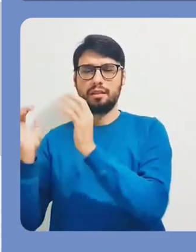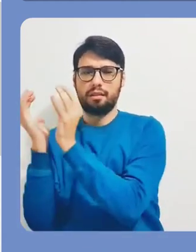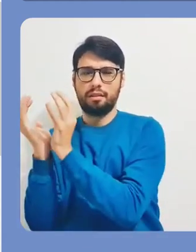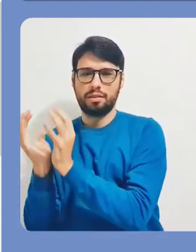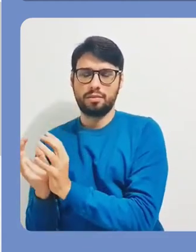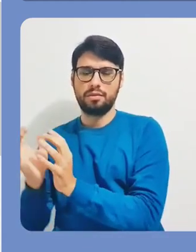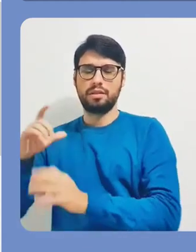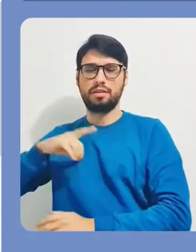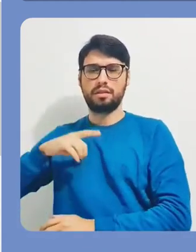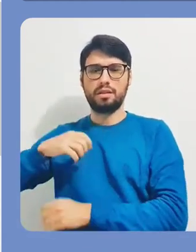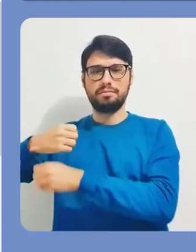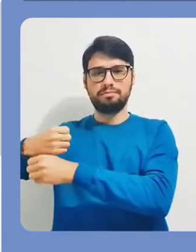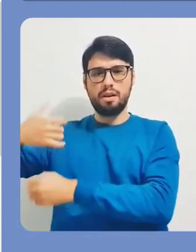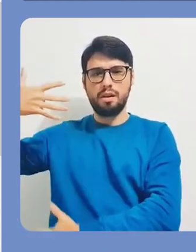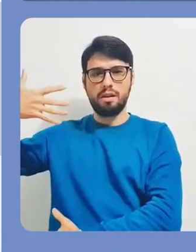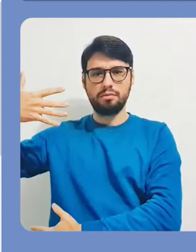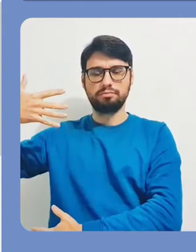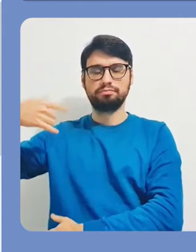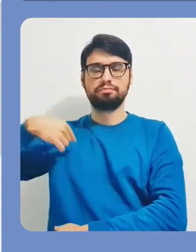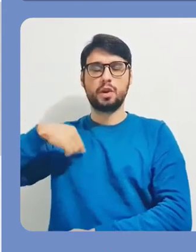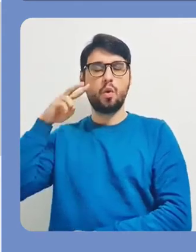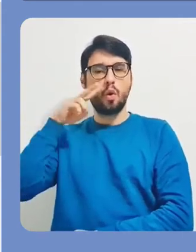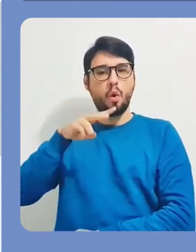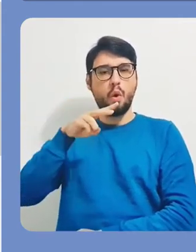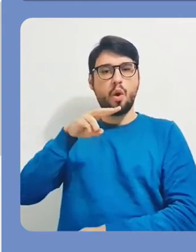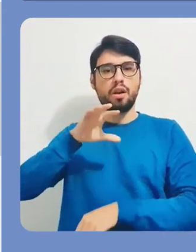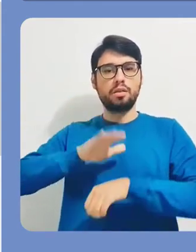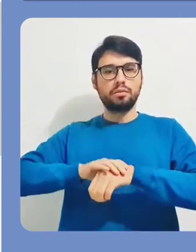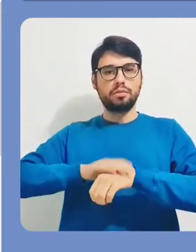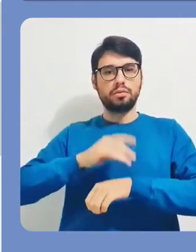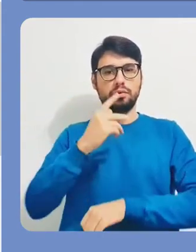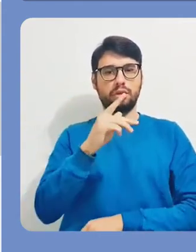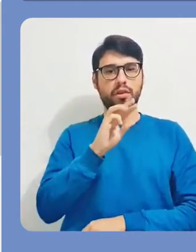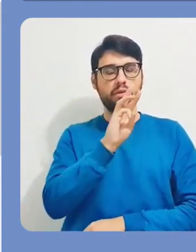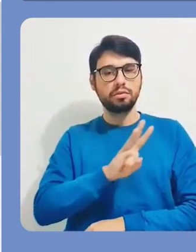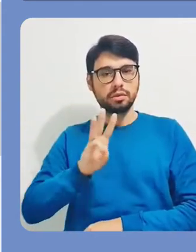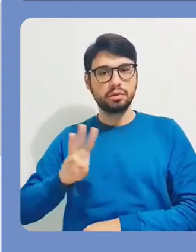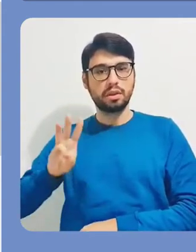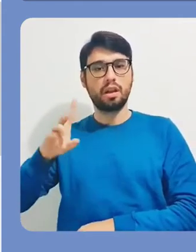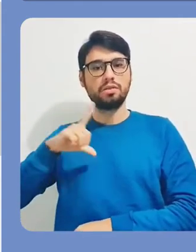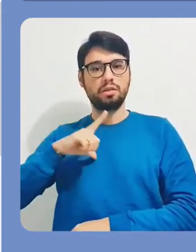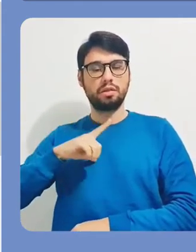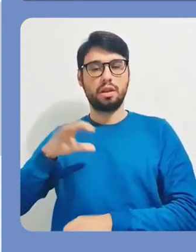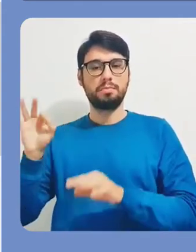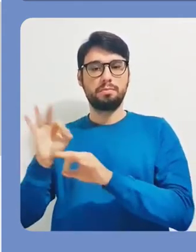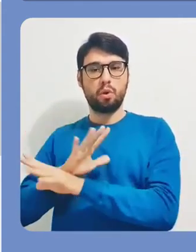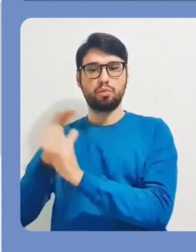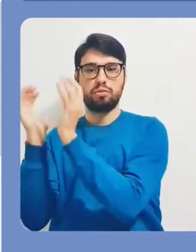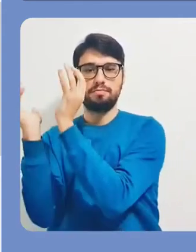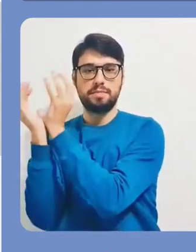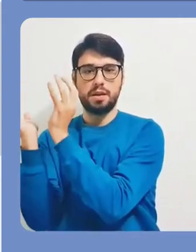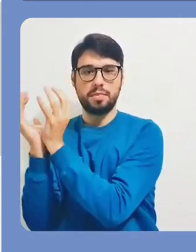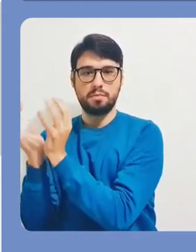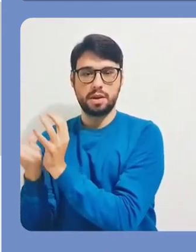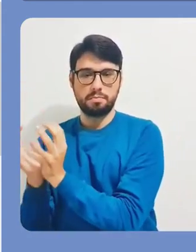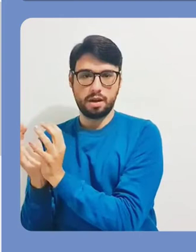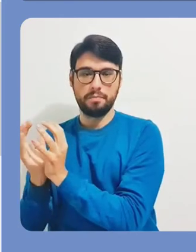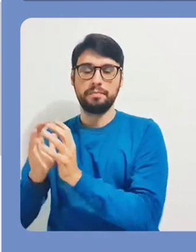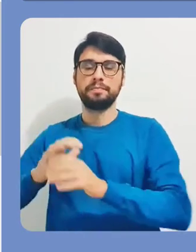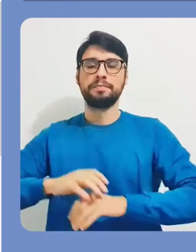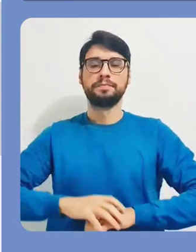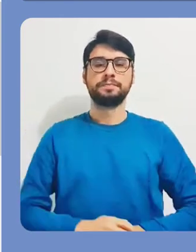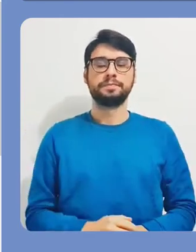arquivos, categorias e metas. Então, se a gente entrar no nosso site, a gente vai ver que esses tópicos aparecem